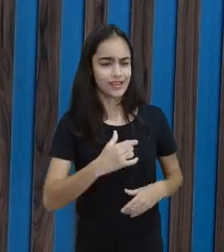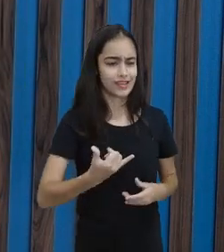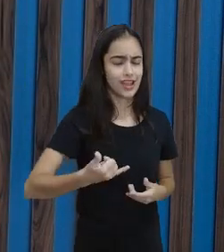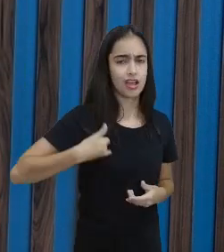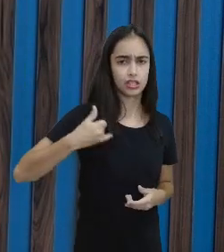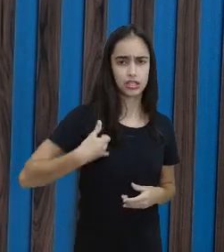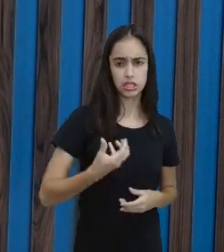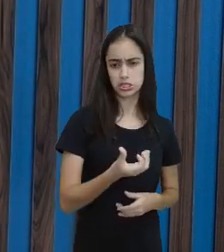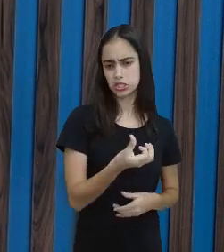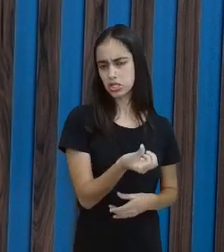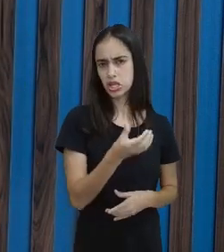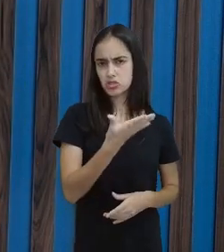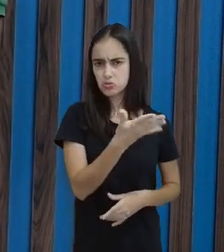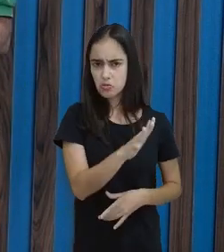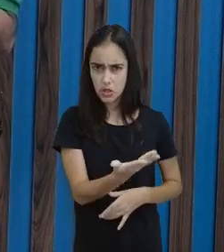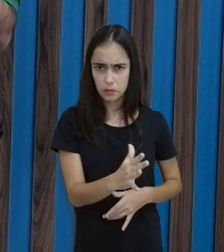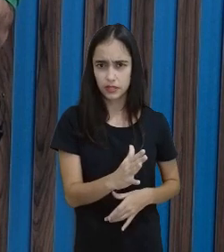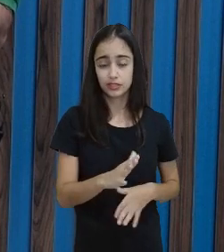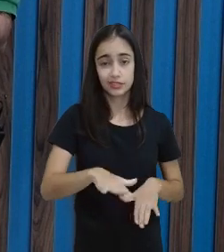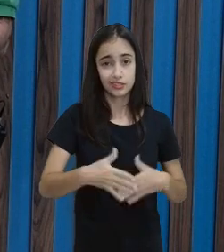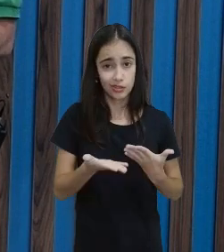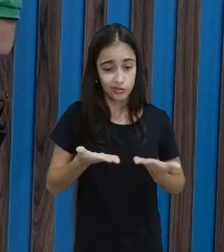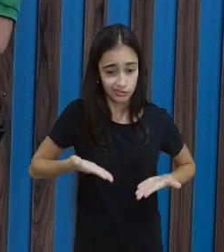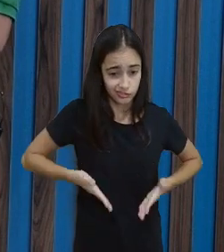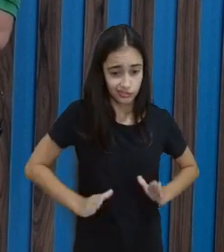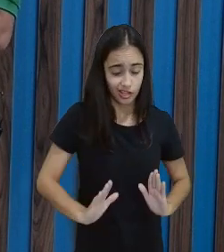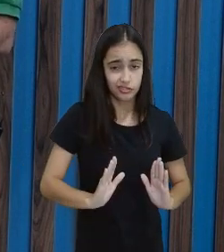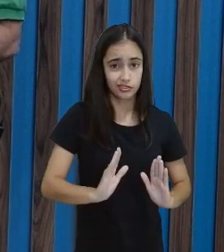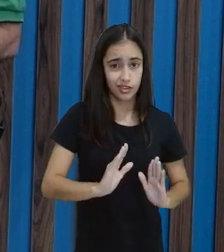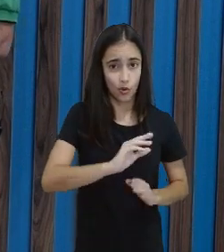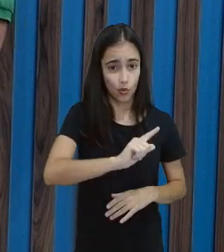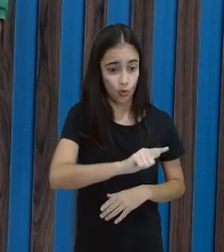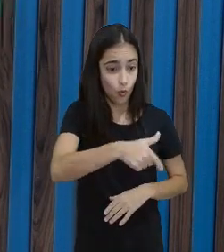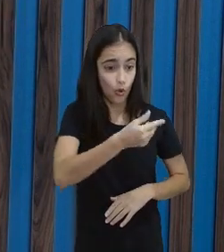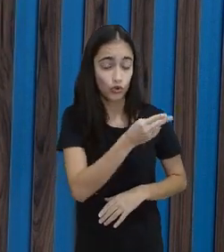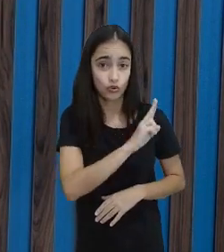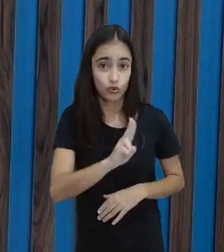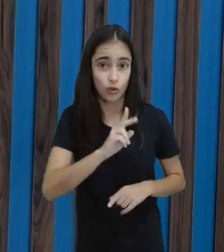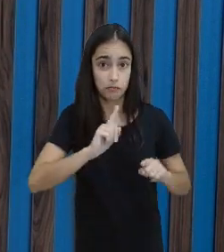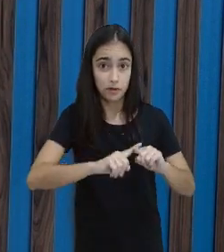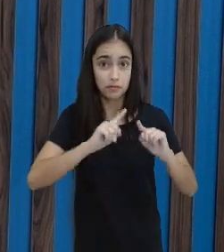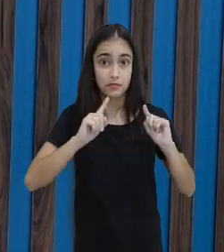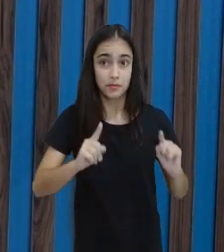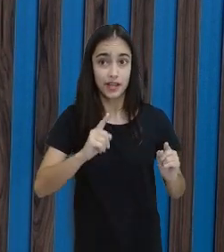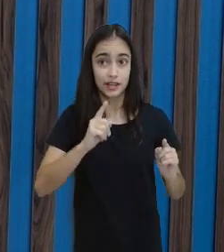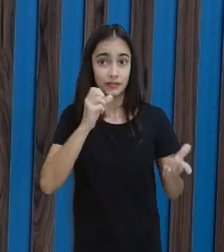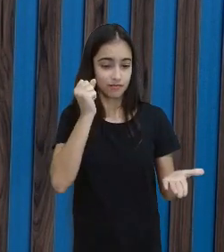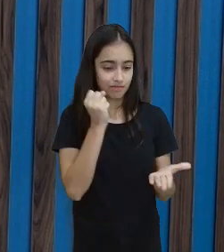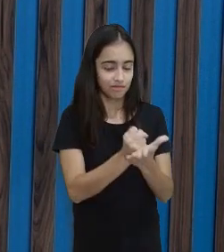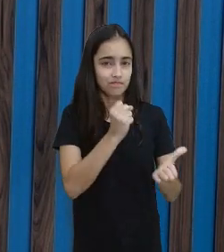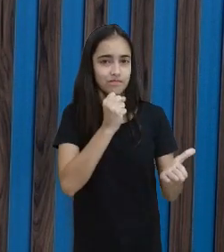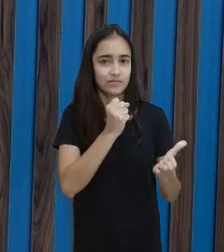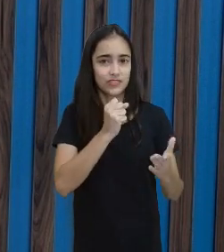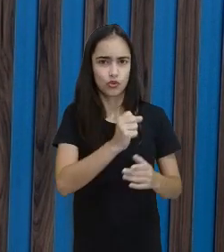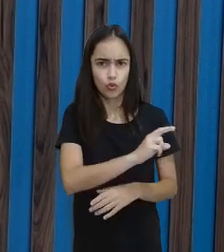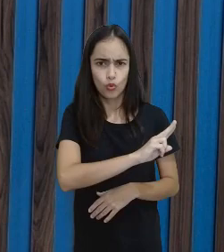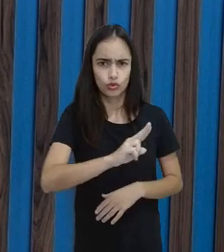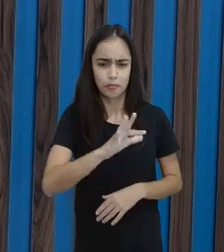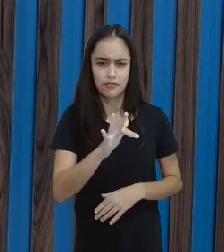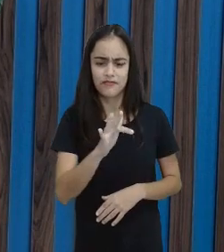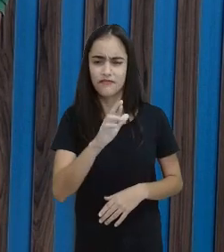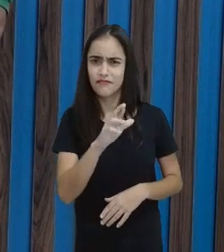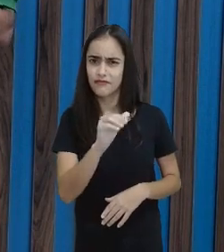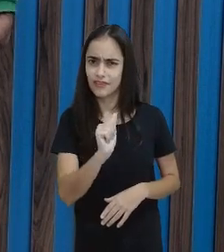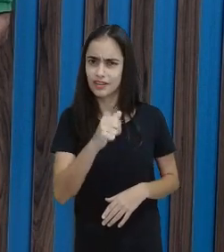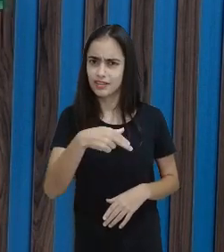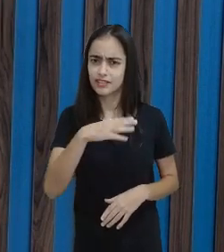nasceu com outro nome, né, um nome africano, mas foi batizado Francisco, né? Então Zumbi